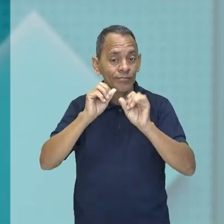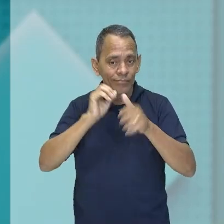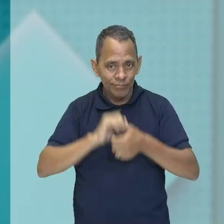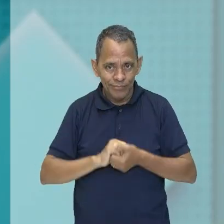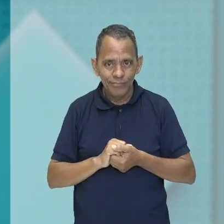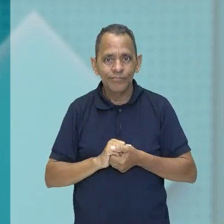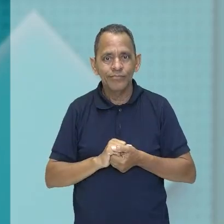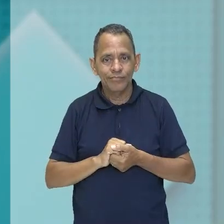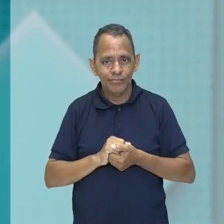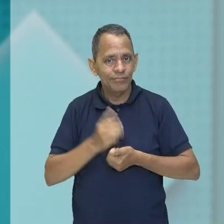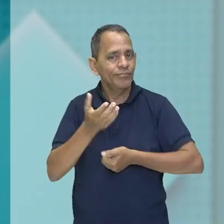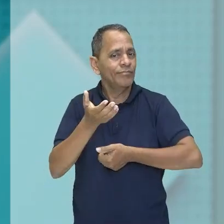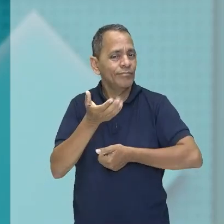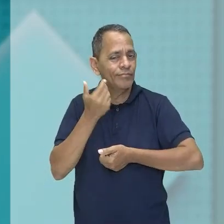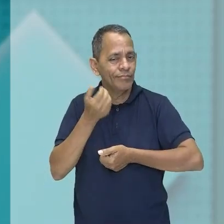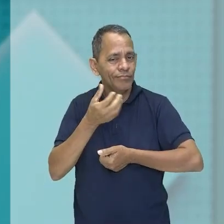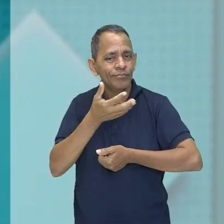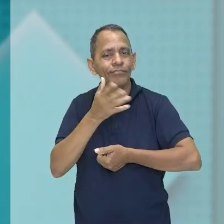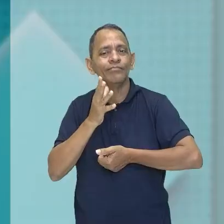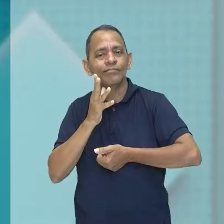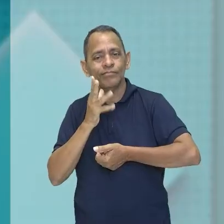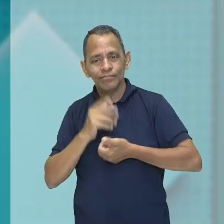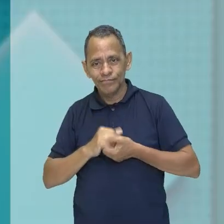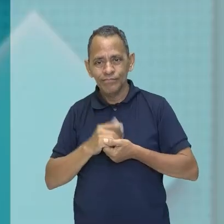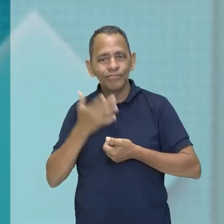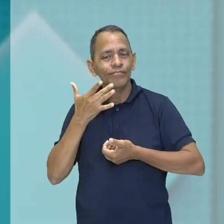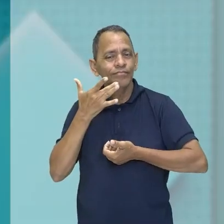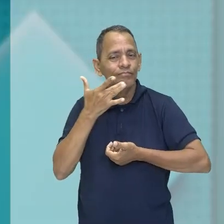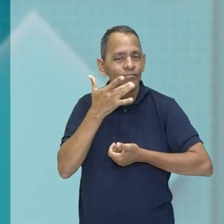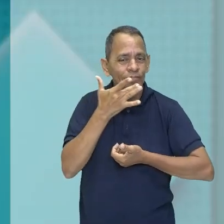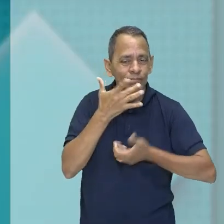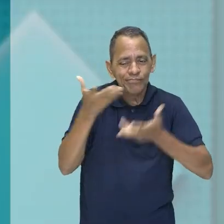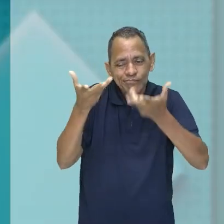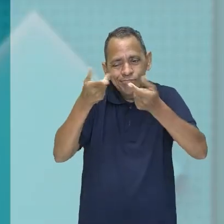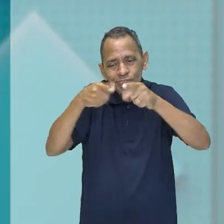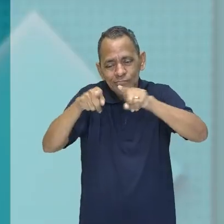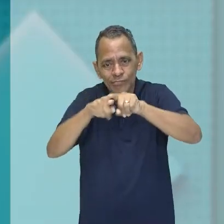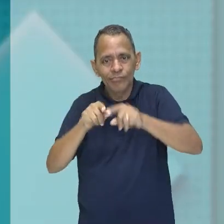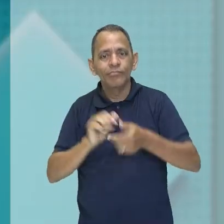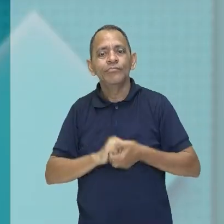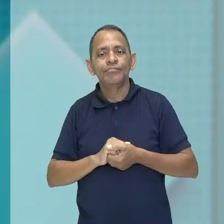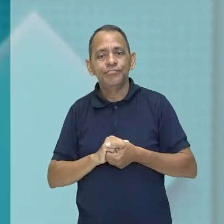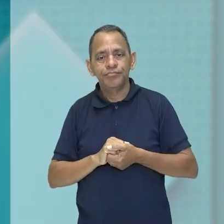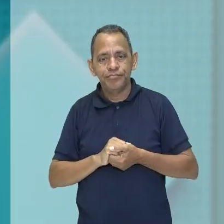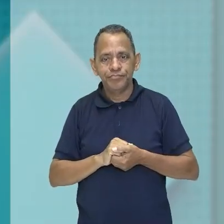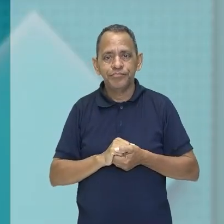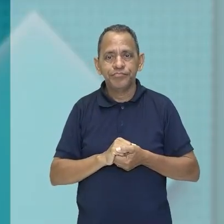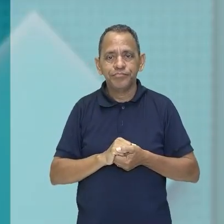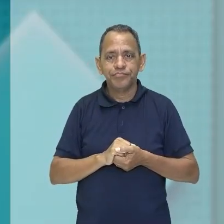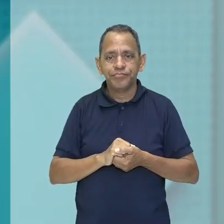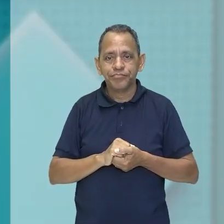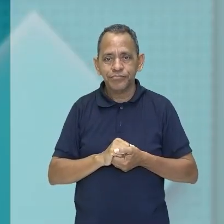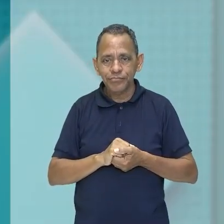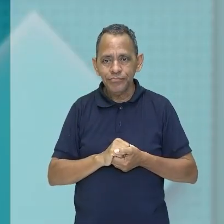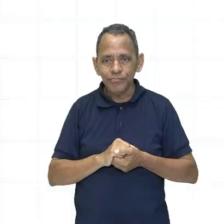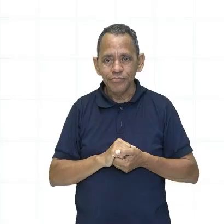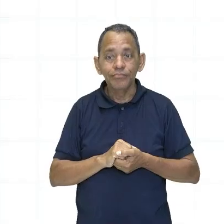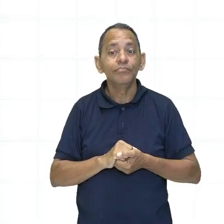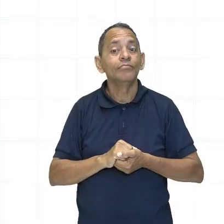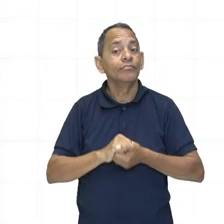dessa gastronomia, né, relacionada ao quê? Às comidas das festas juninas. Bem,